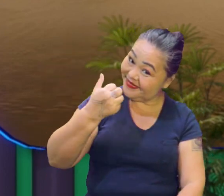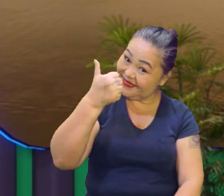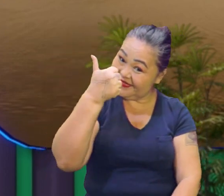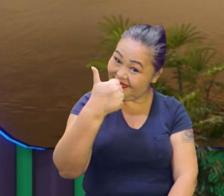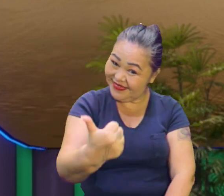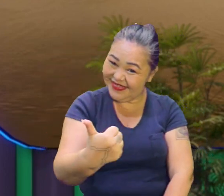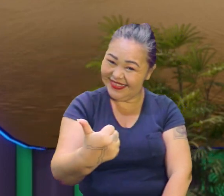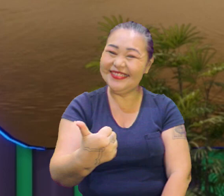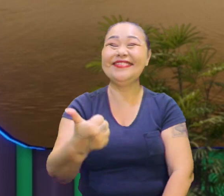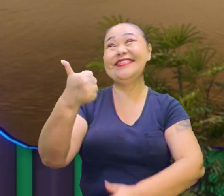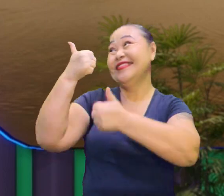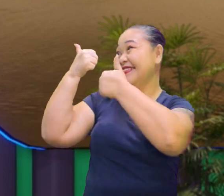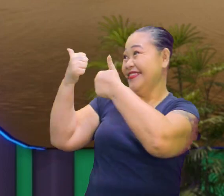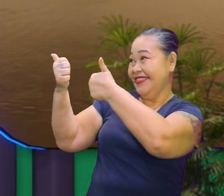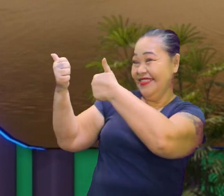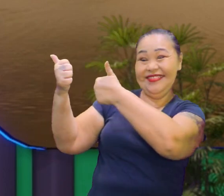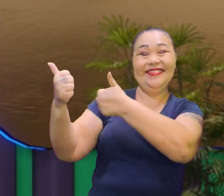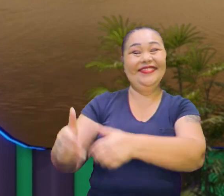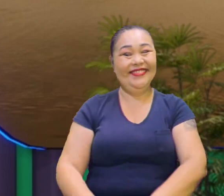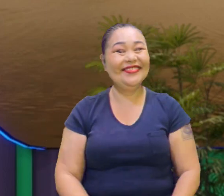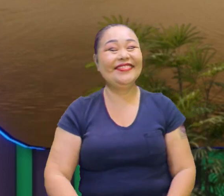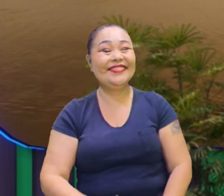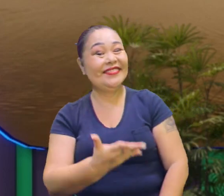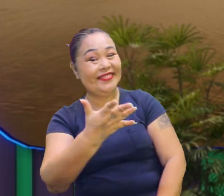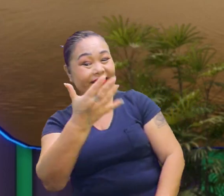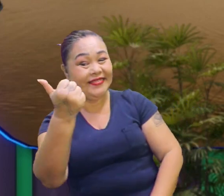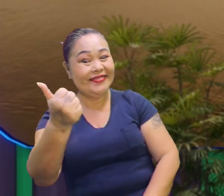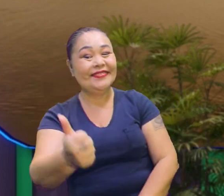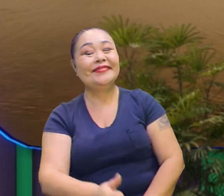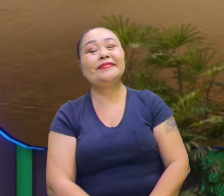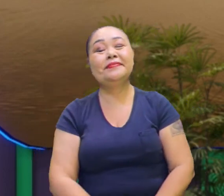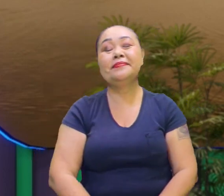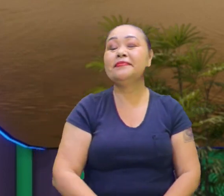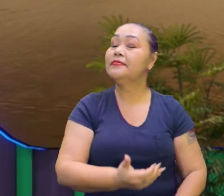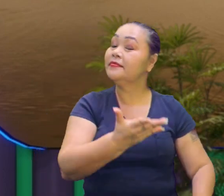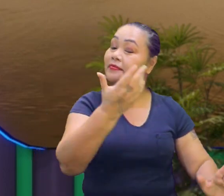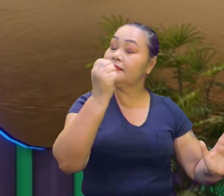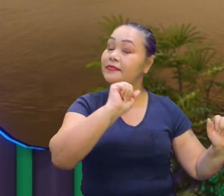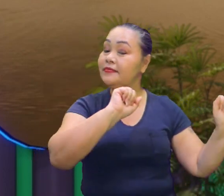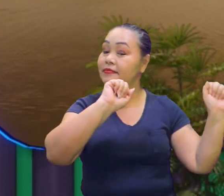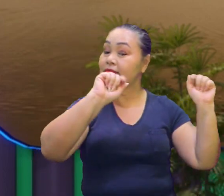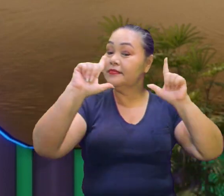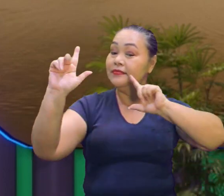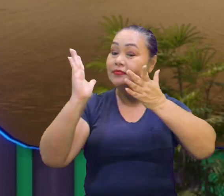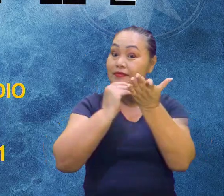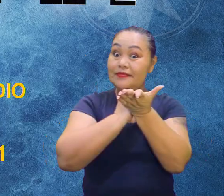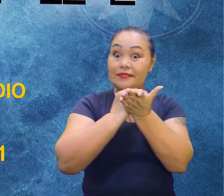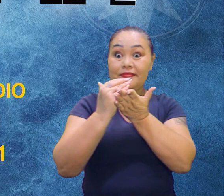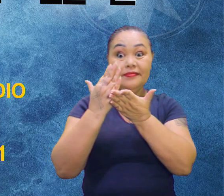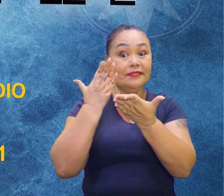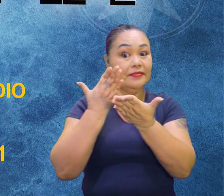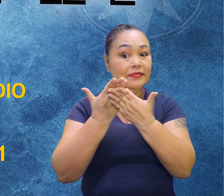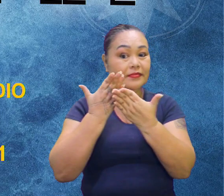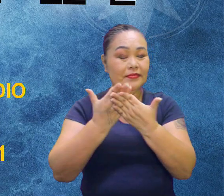Aldelinda. Não é isso, Aldelinda? Vamos junto? Então, vamos lá, meu diretor, que já começou a aula.